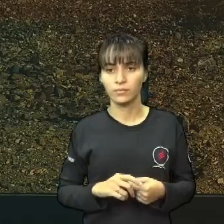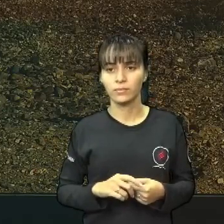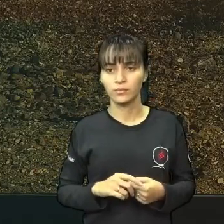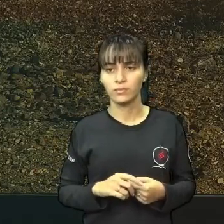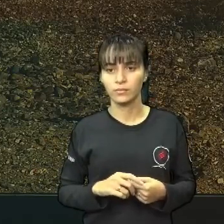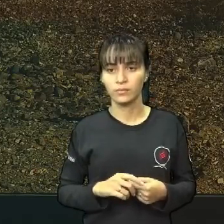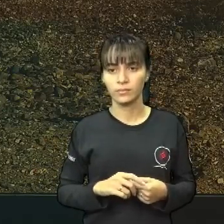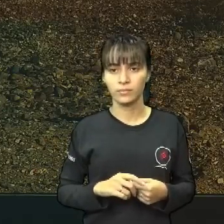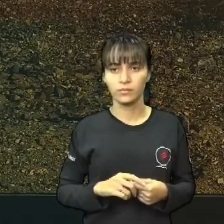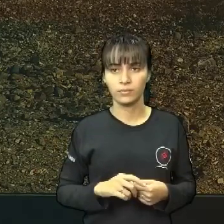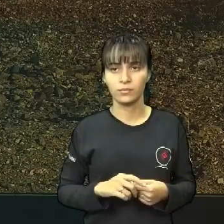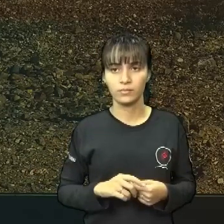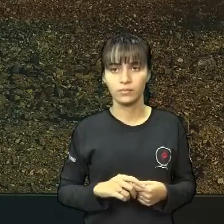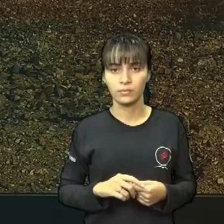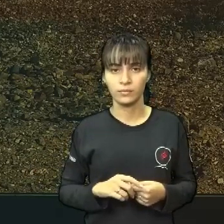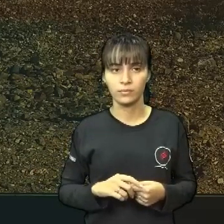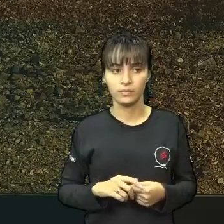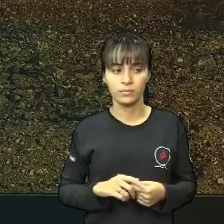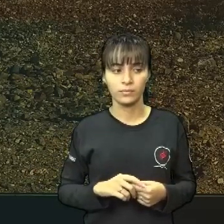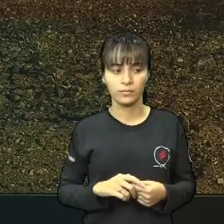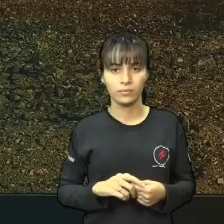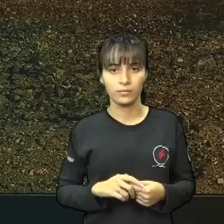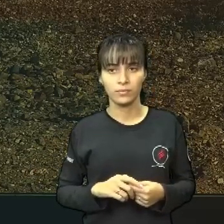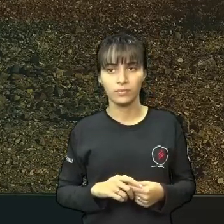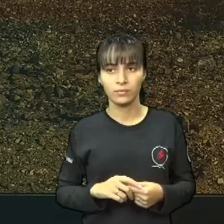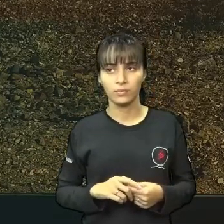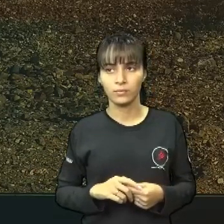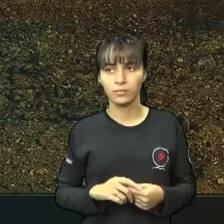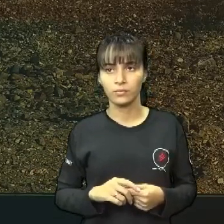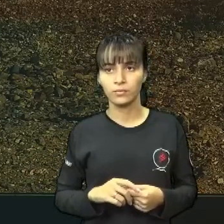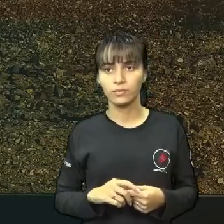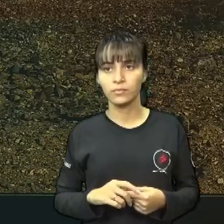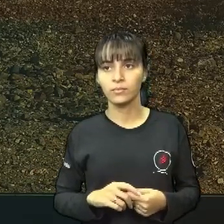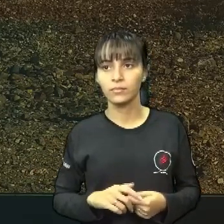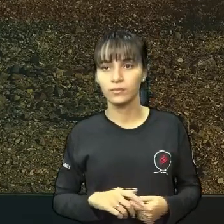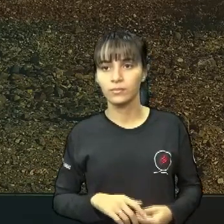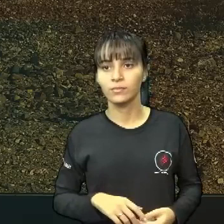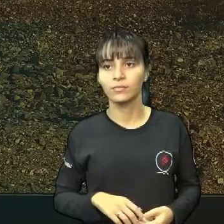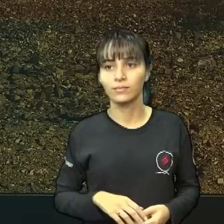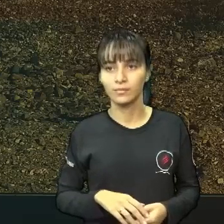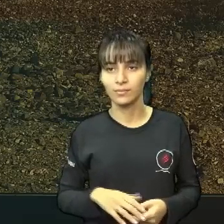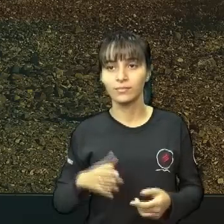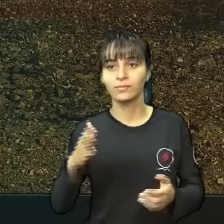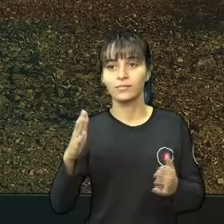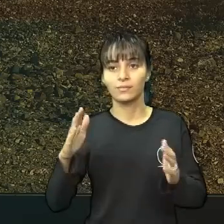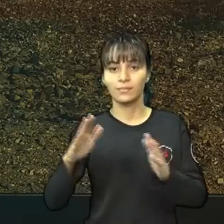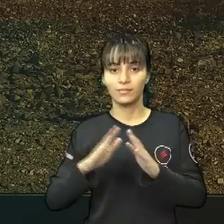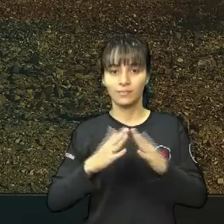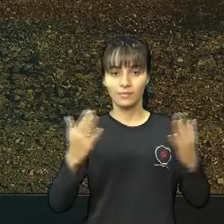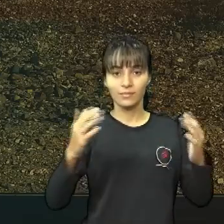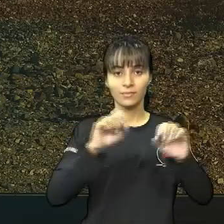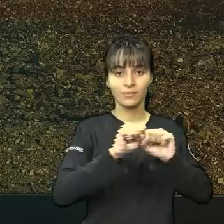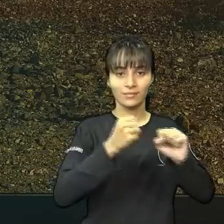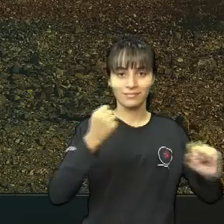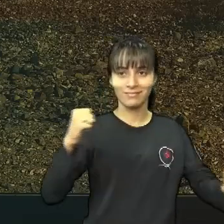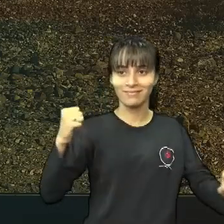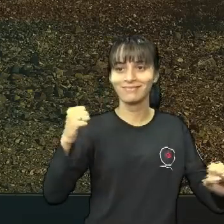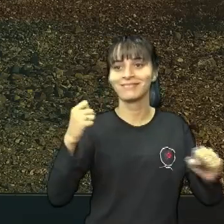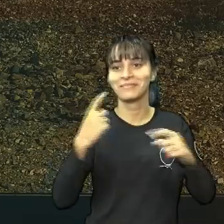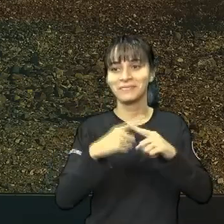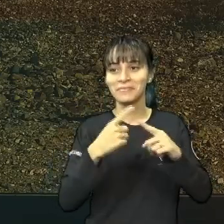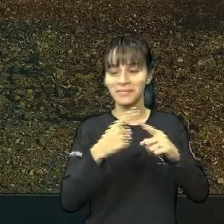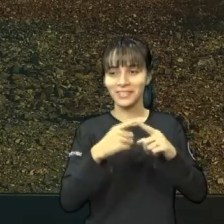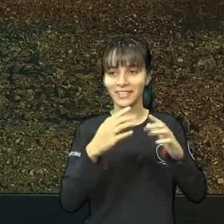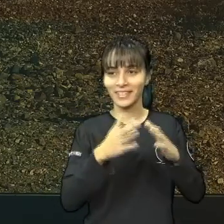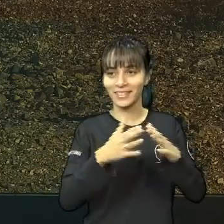não é de Deus ele só dá a dica entrai pela porta estreita porque larga é